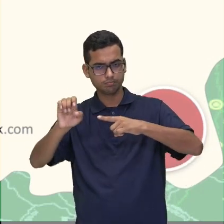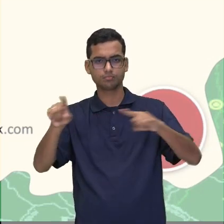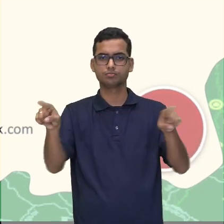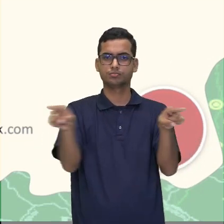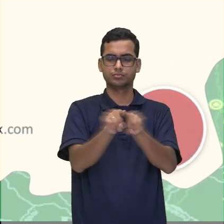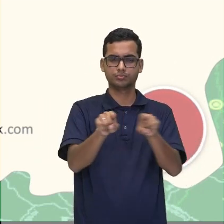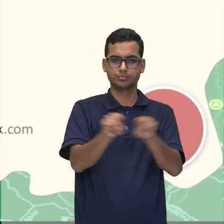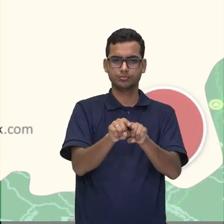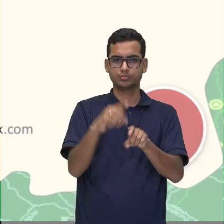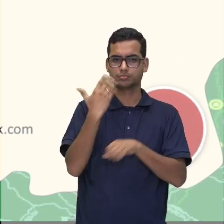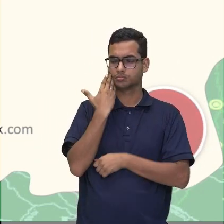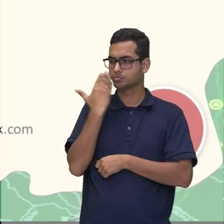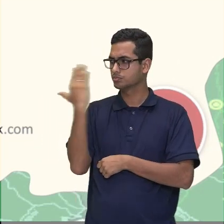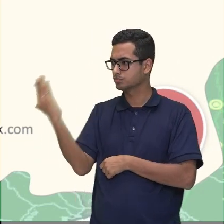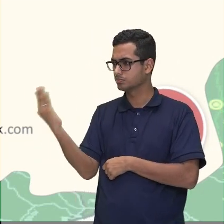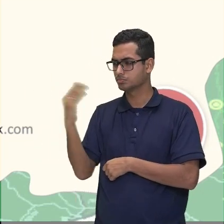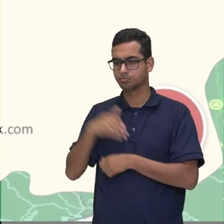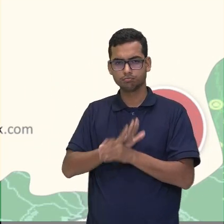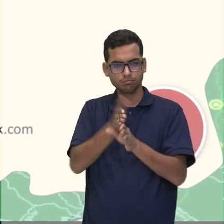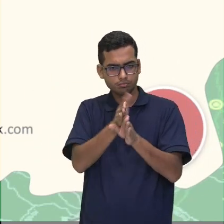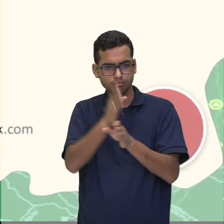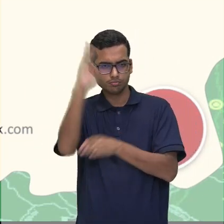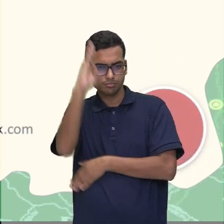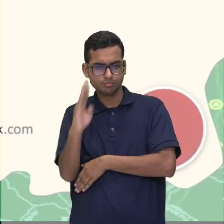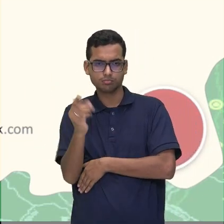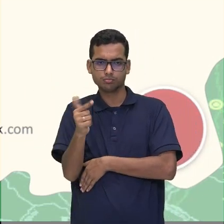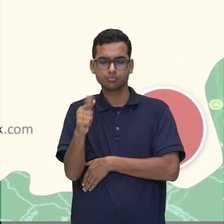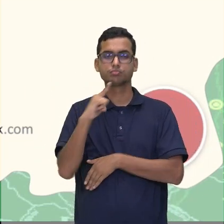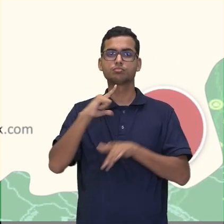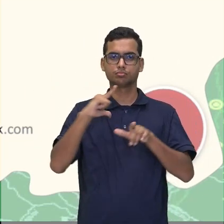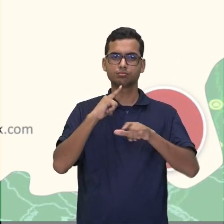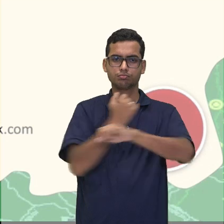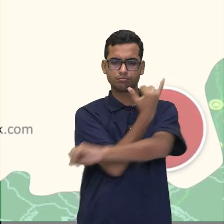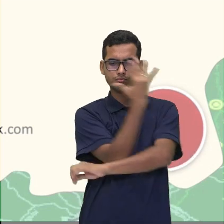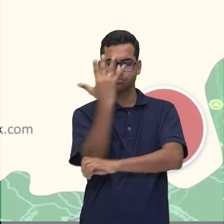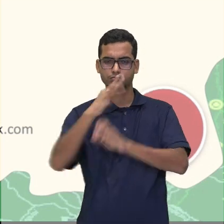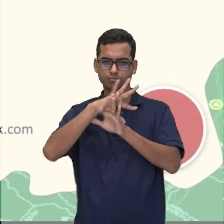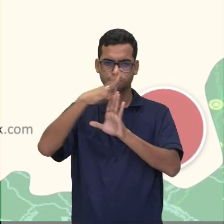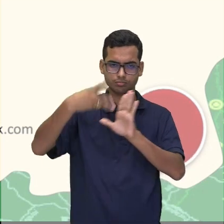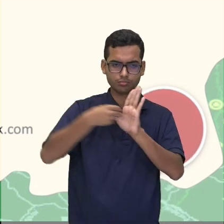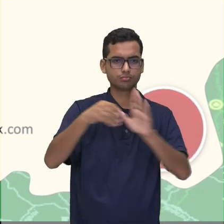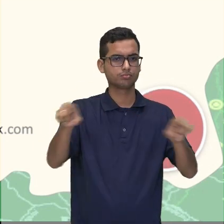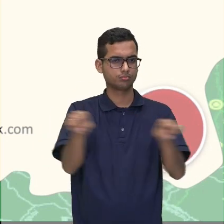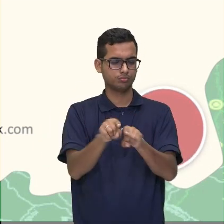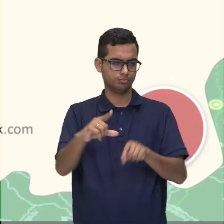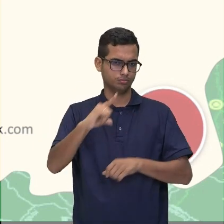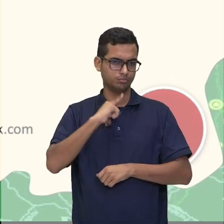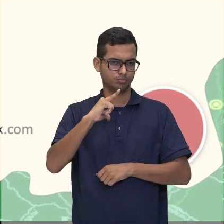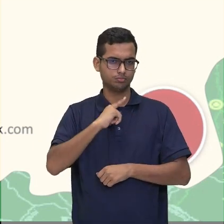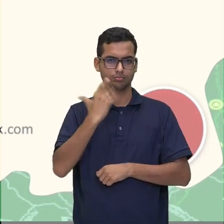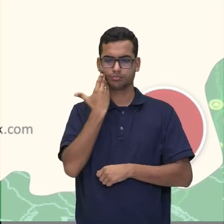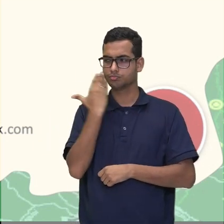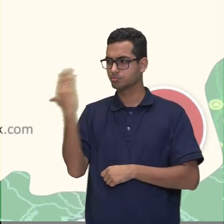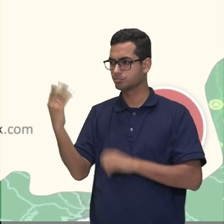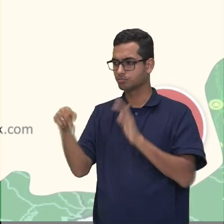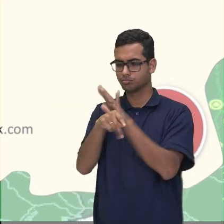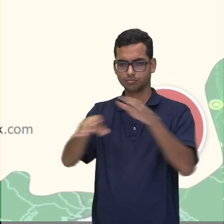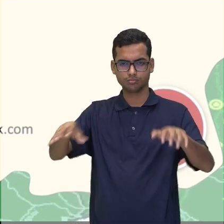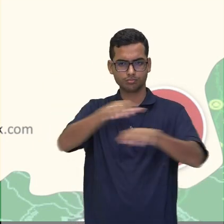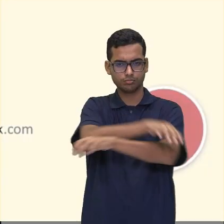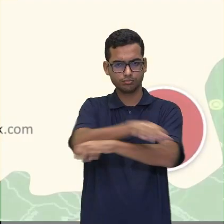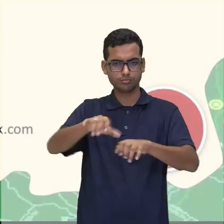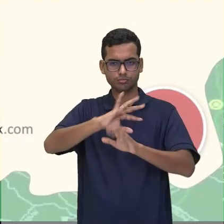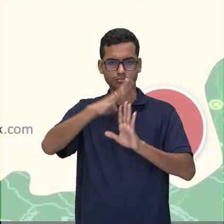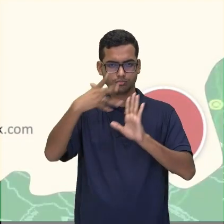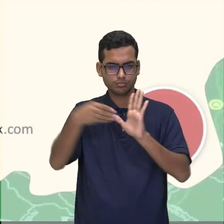não fazer fronteira com o Brasil, mas a gente tem ali também a presença desse bioma amazônico,